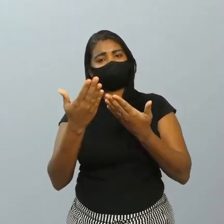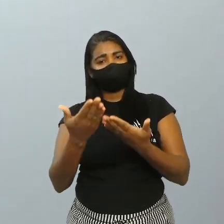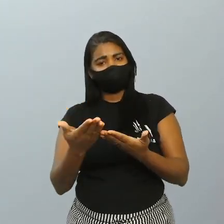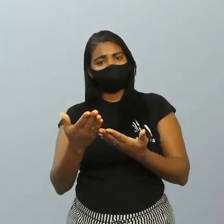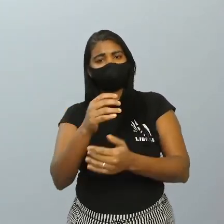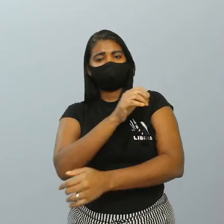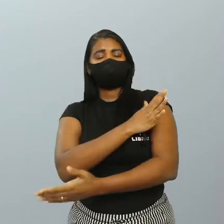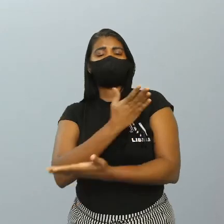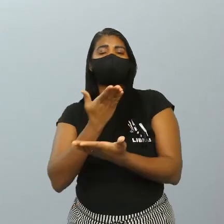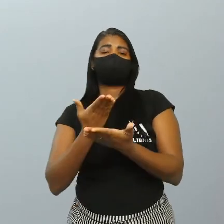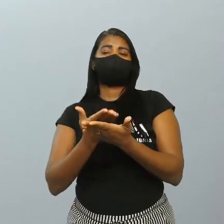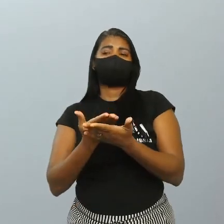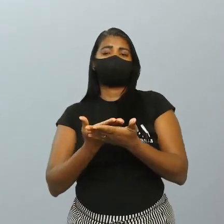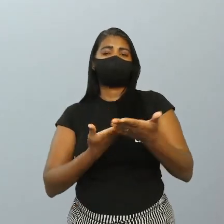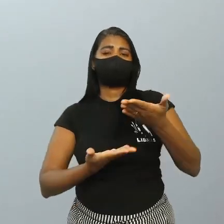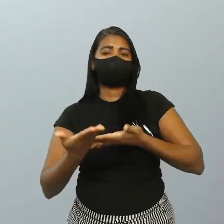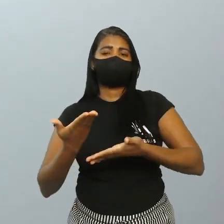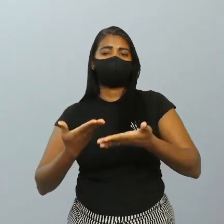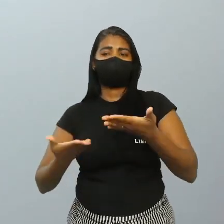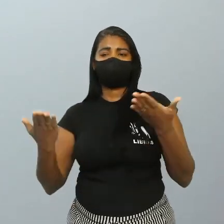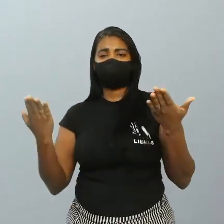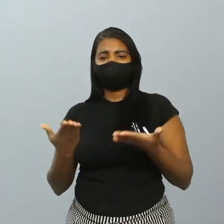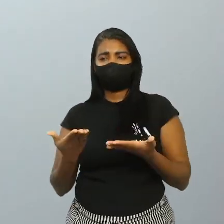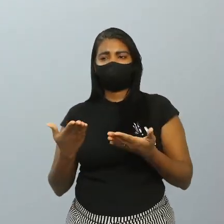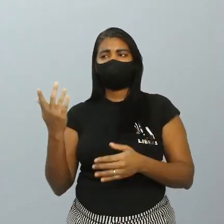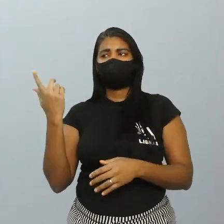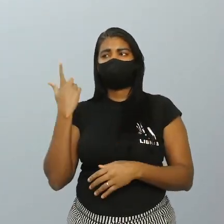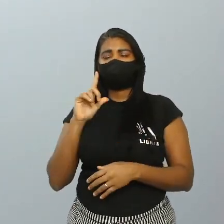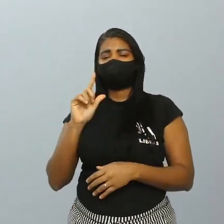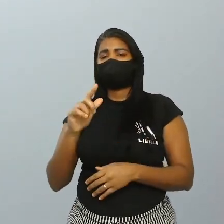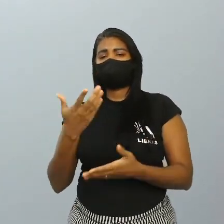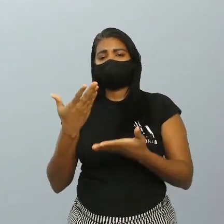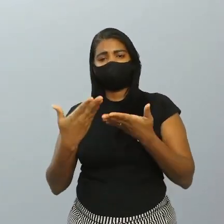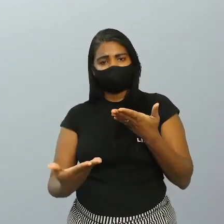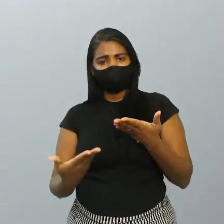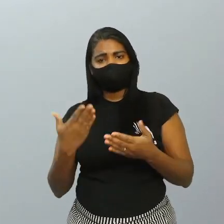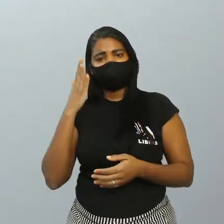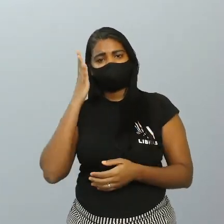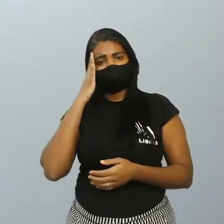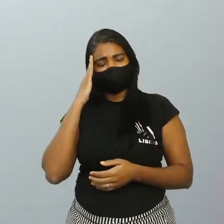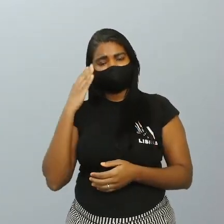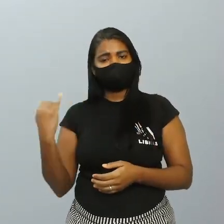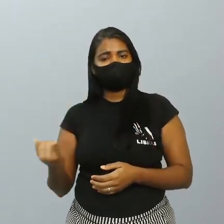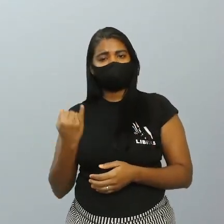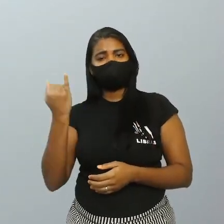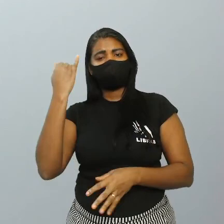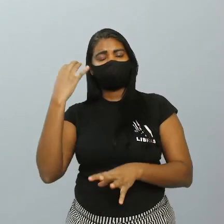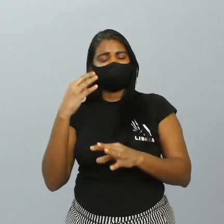que esse momento que a gente conquistou, a gente não perca. Então, são momentos